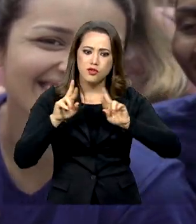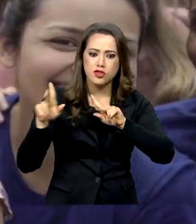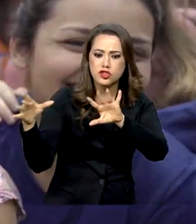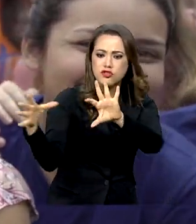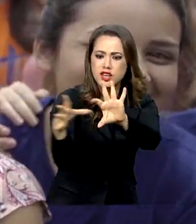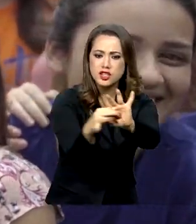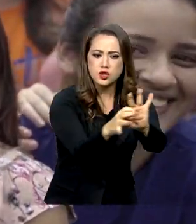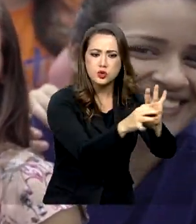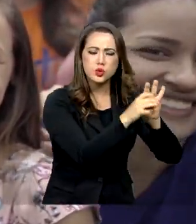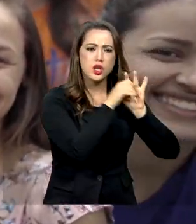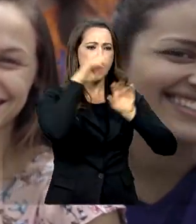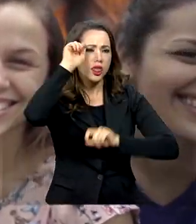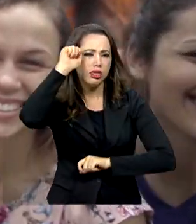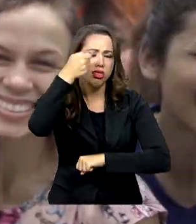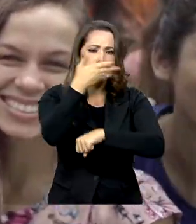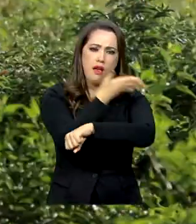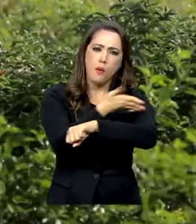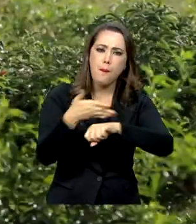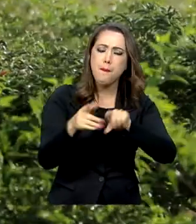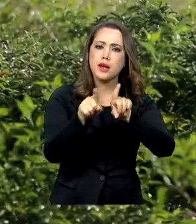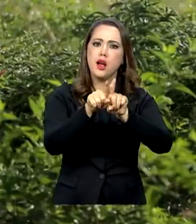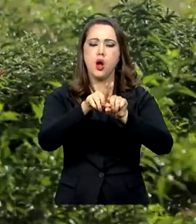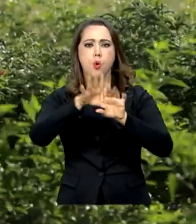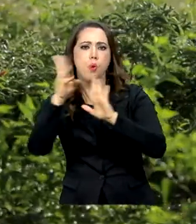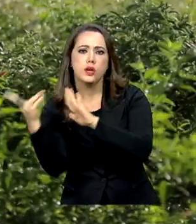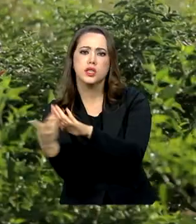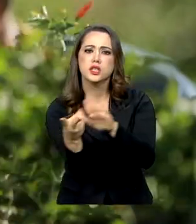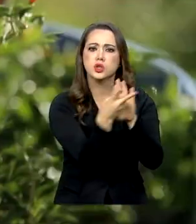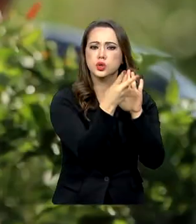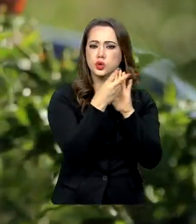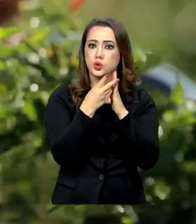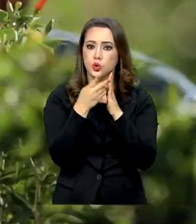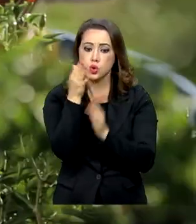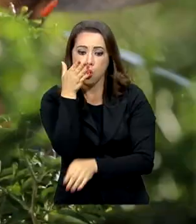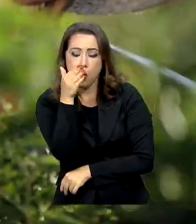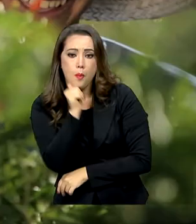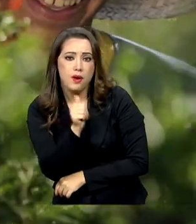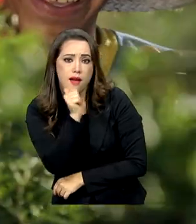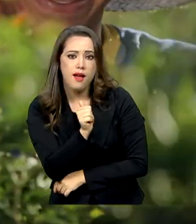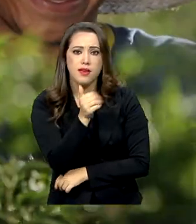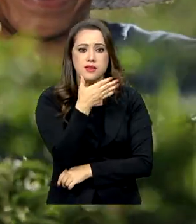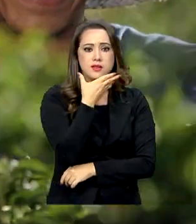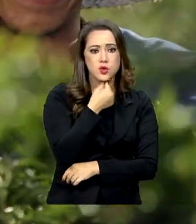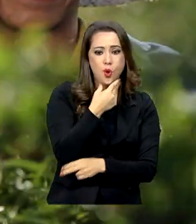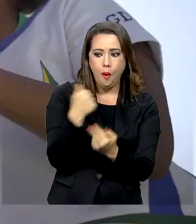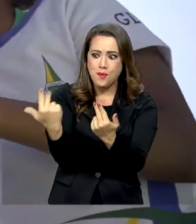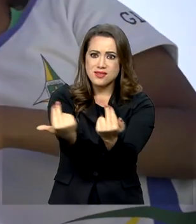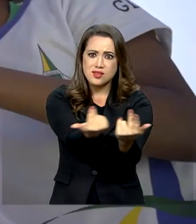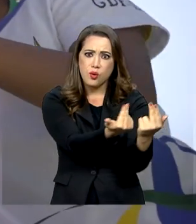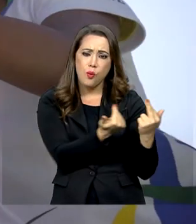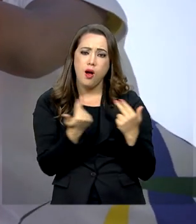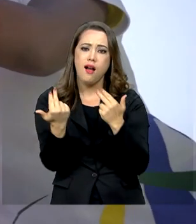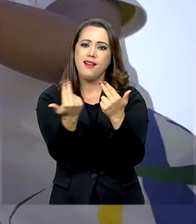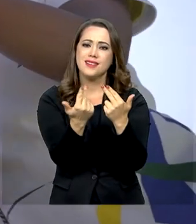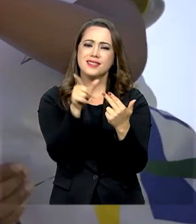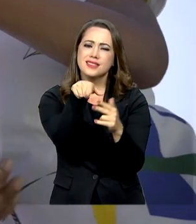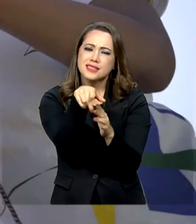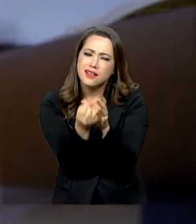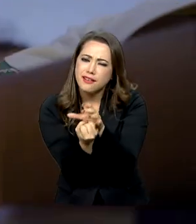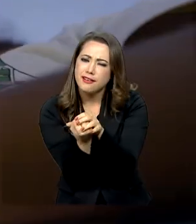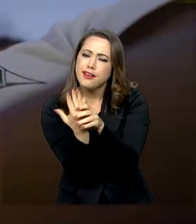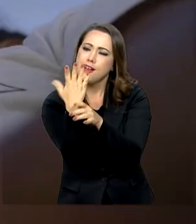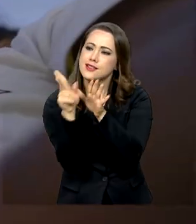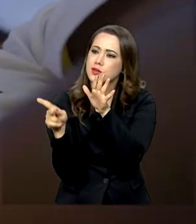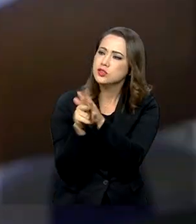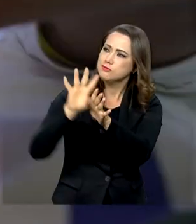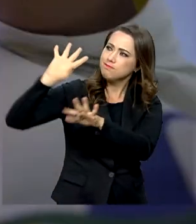negros, brancos, índios, caboclos, mulheres e homens, tecidos da mesma matéria humana, essência da natureza